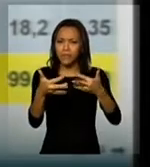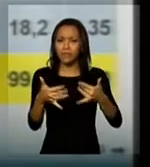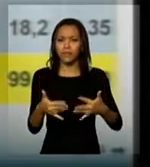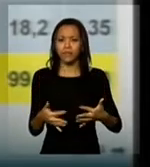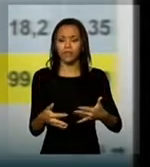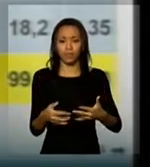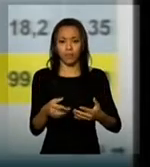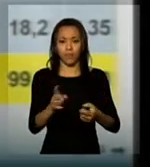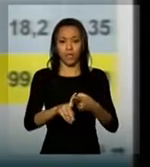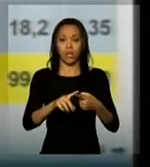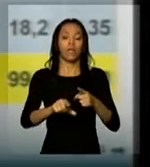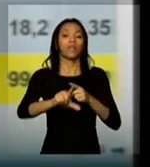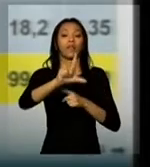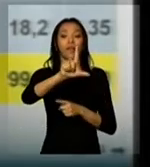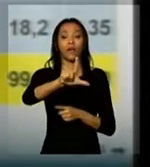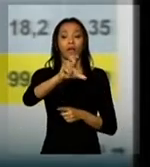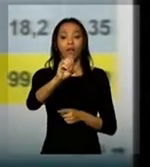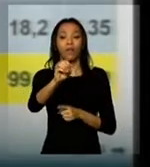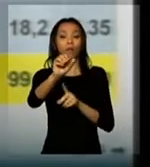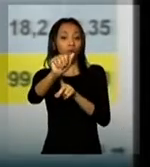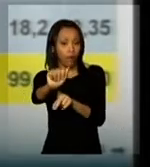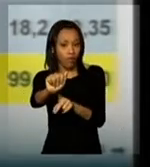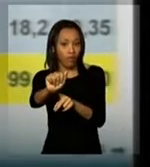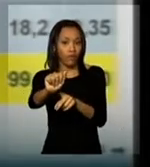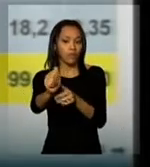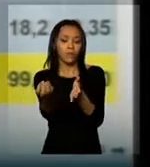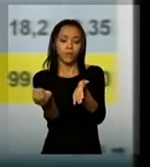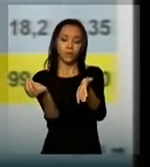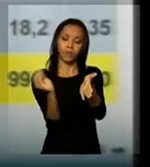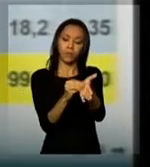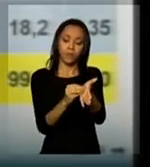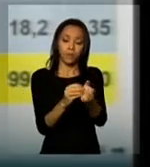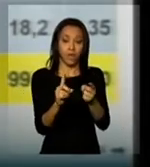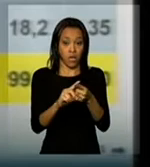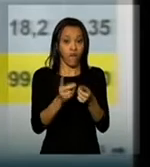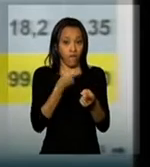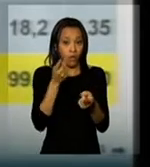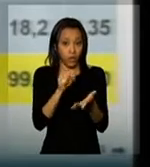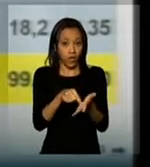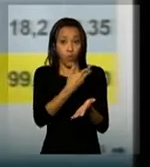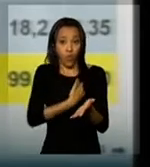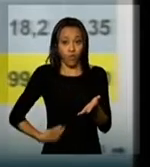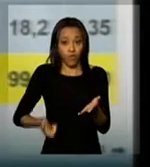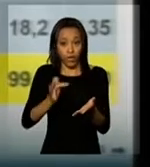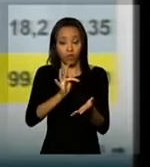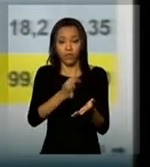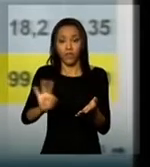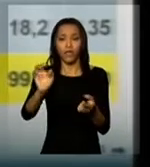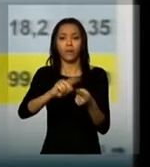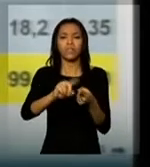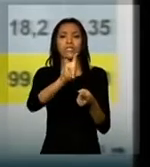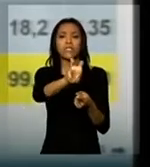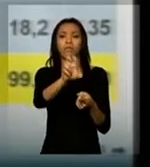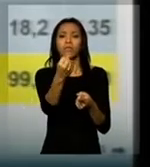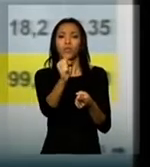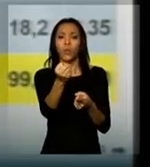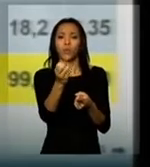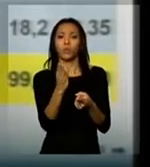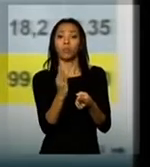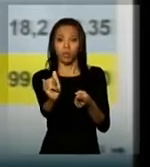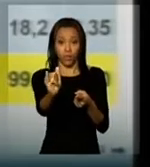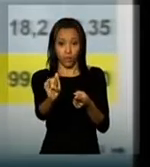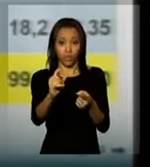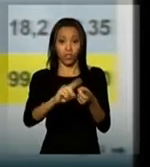na LOA, na lei orçamentária, estava que o governo federal faria 58 bilhões de